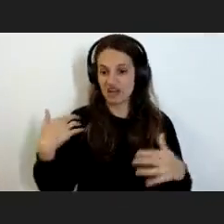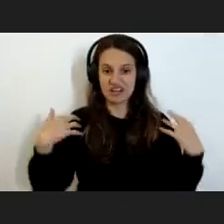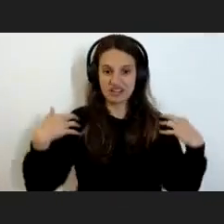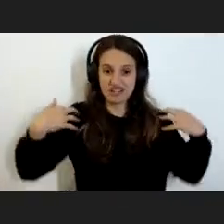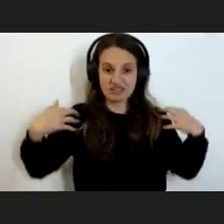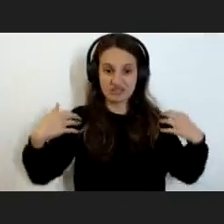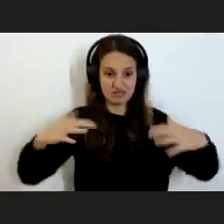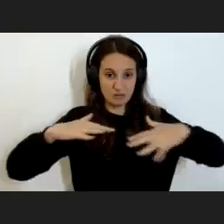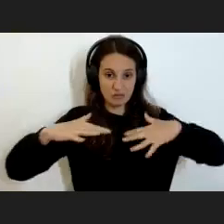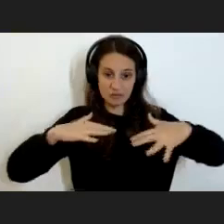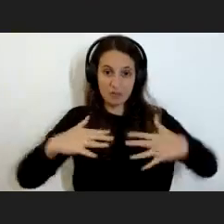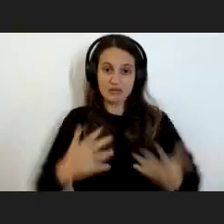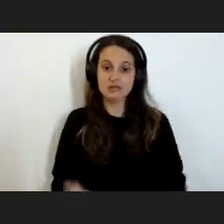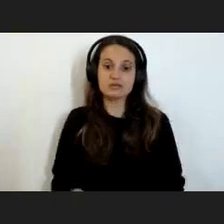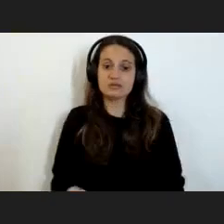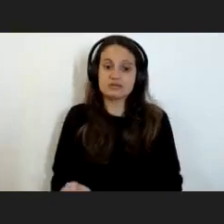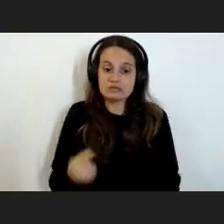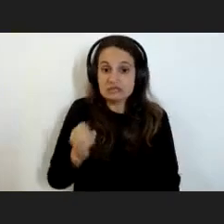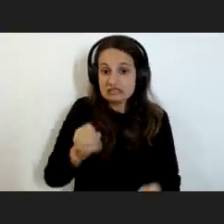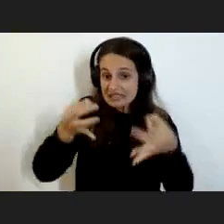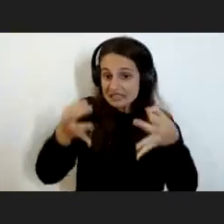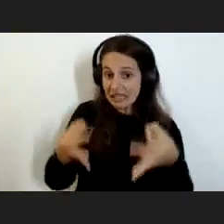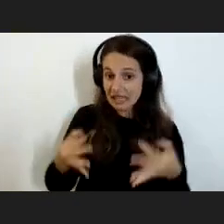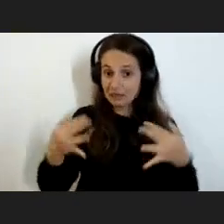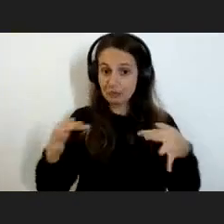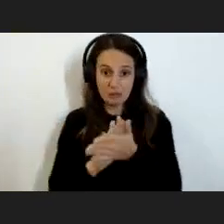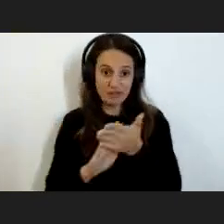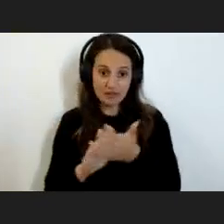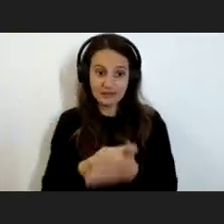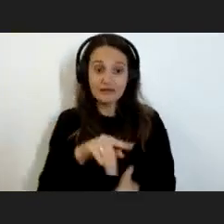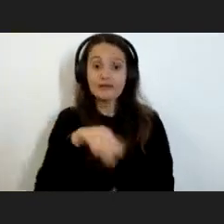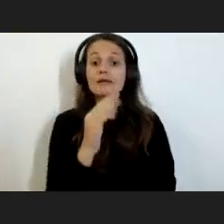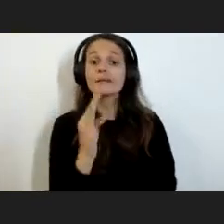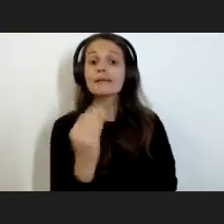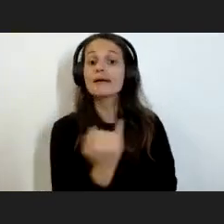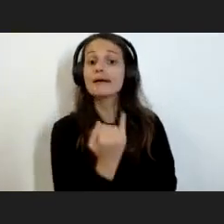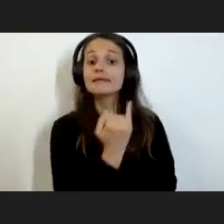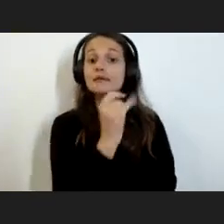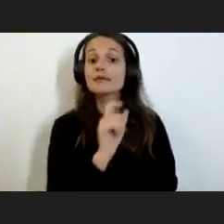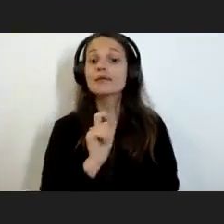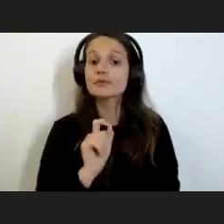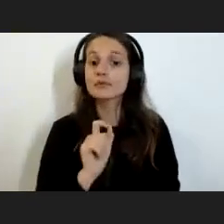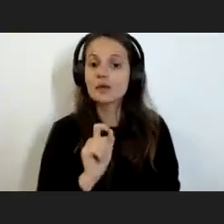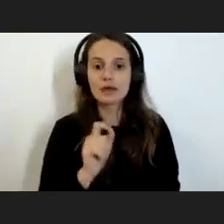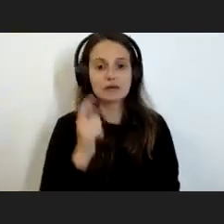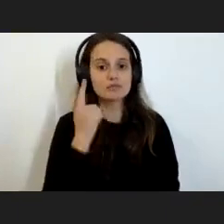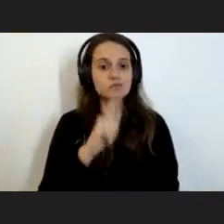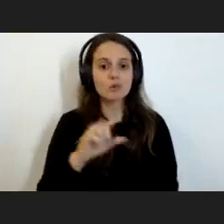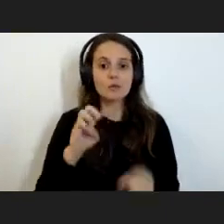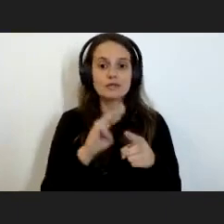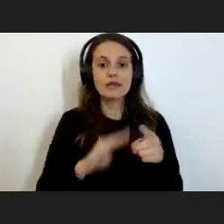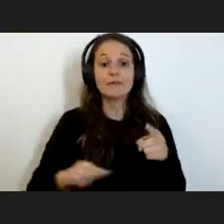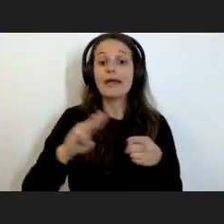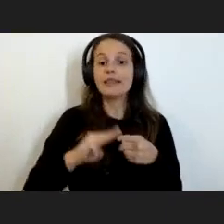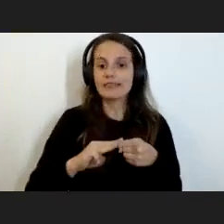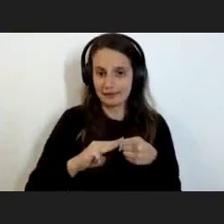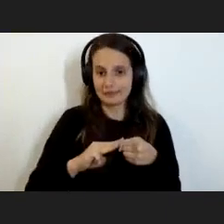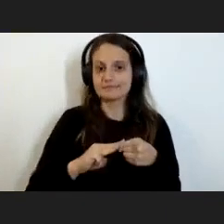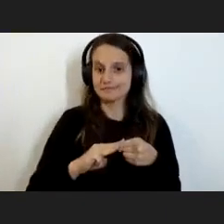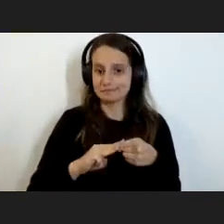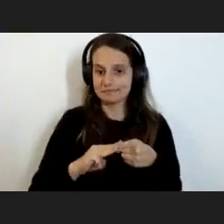fazendo biomecanicamente correto, não importava. O que era importante era bater a meta de produção do dia, ou